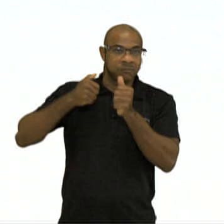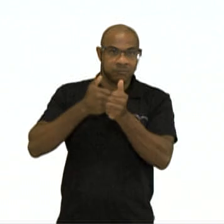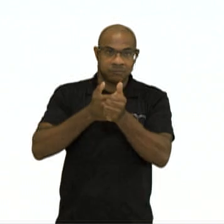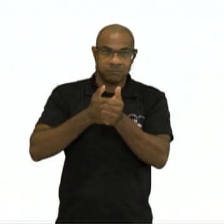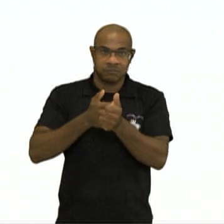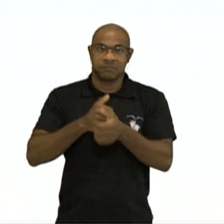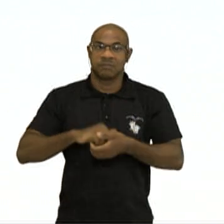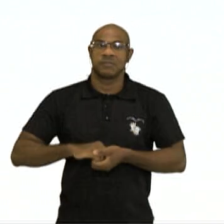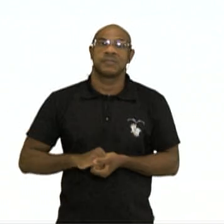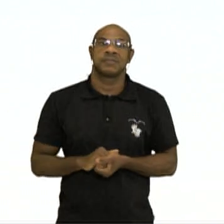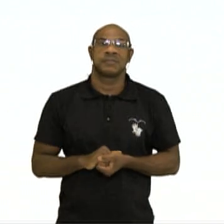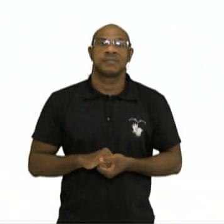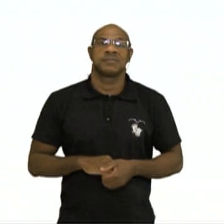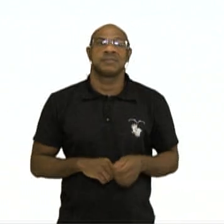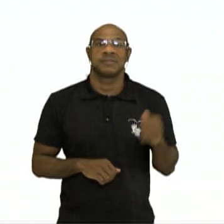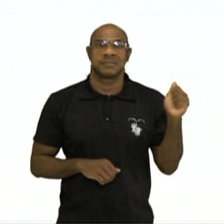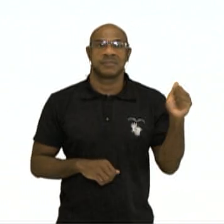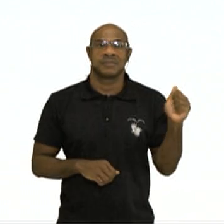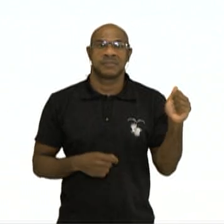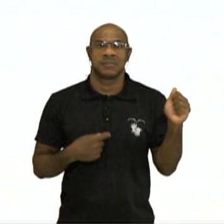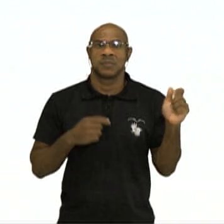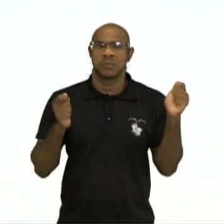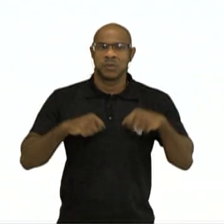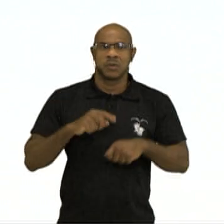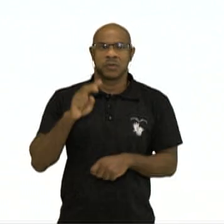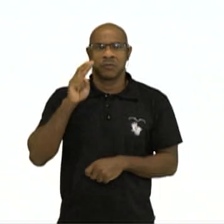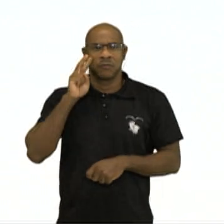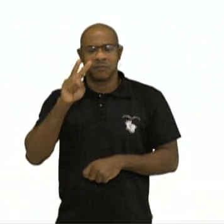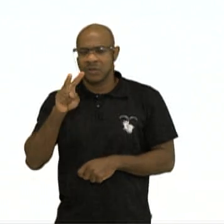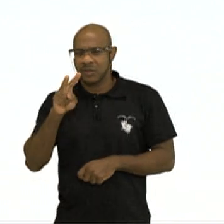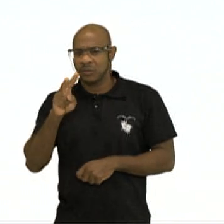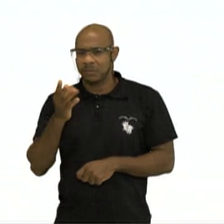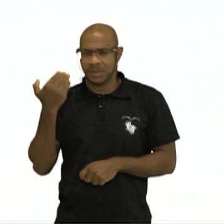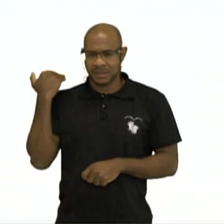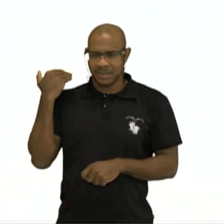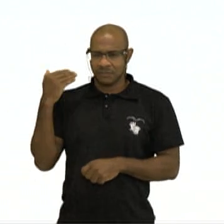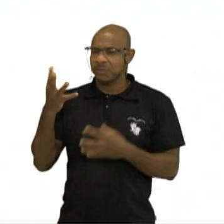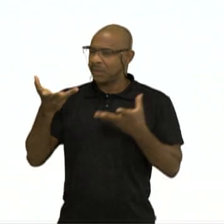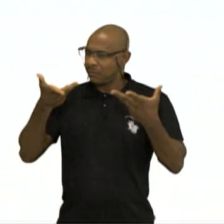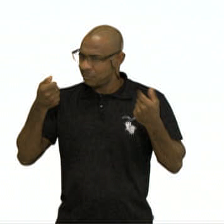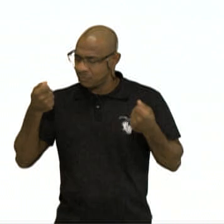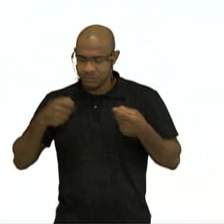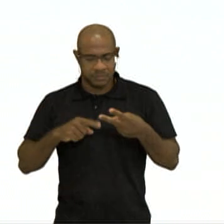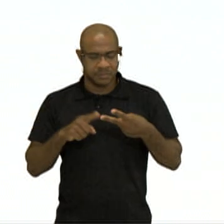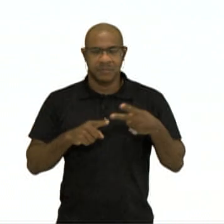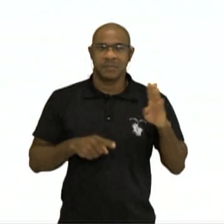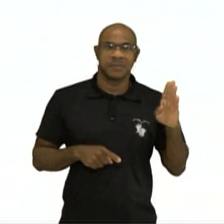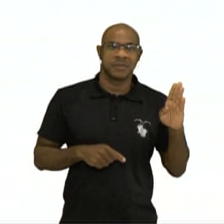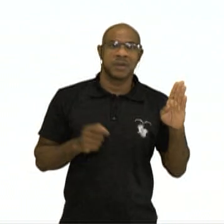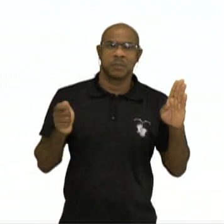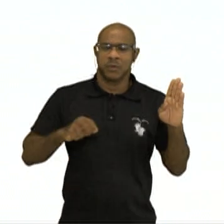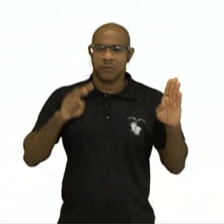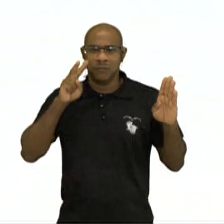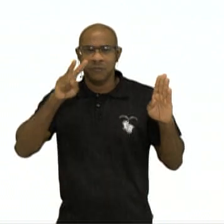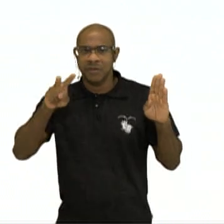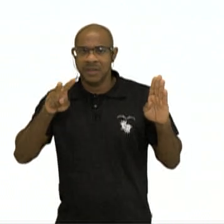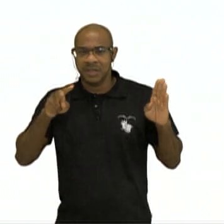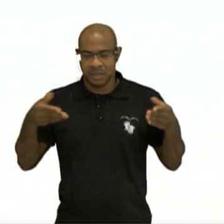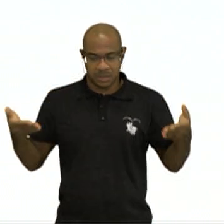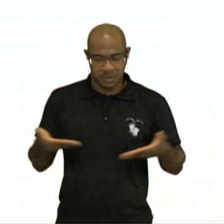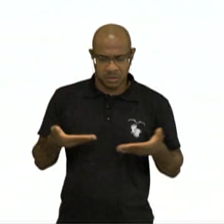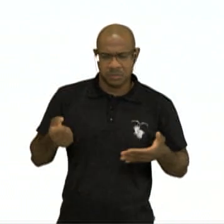A. Eu posso ver o passado e foi maravilhoso? Letter B. Eu posso ver o presente e está